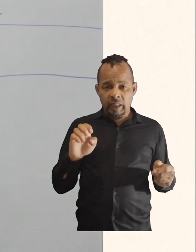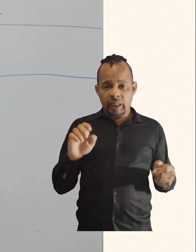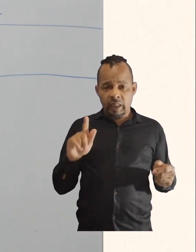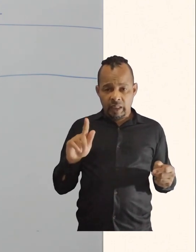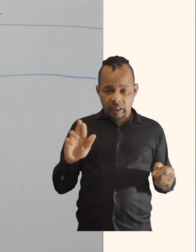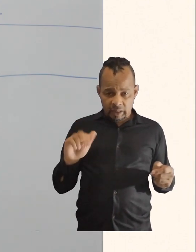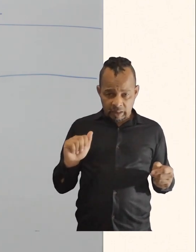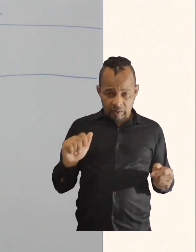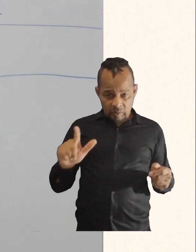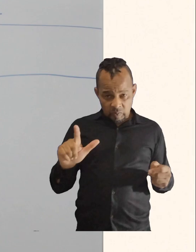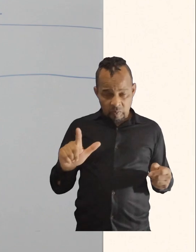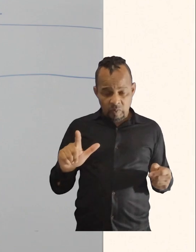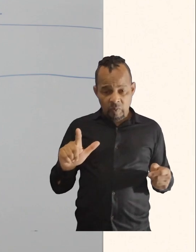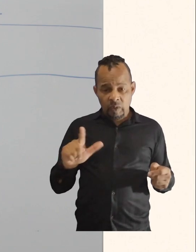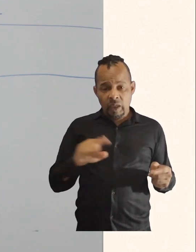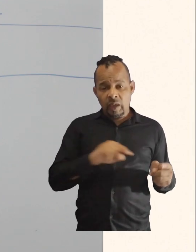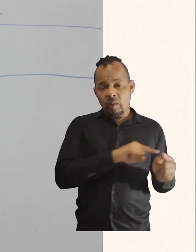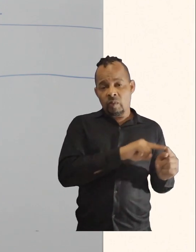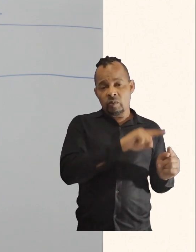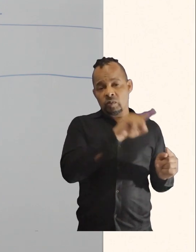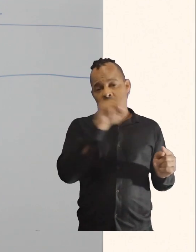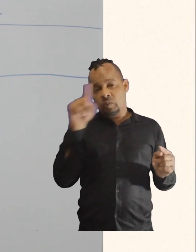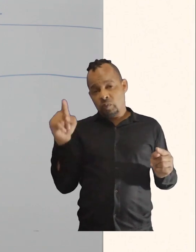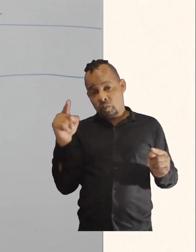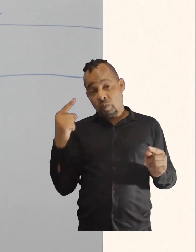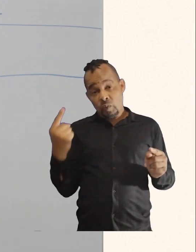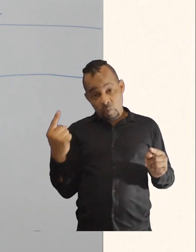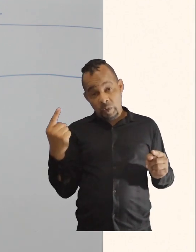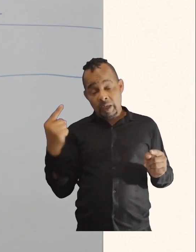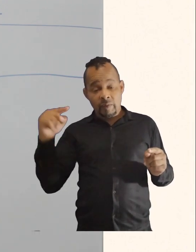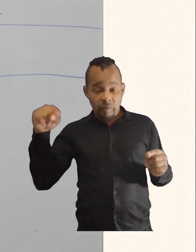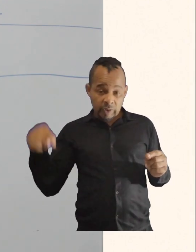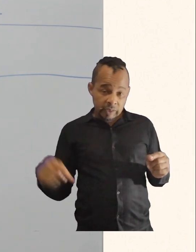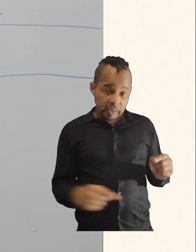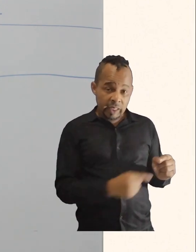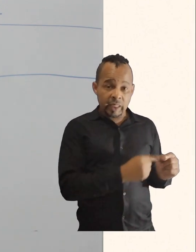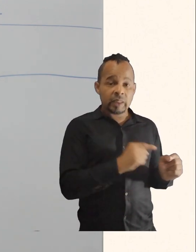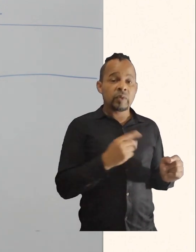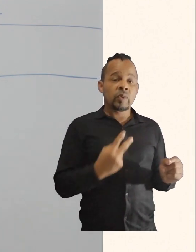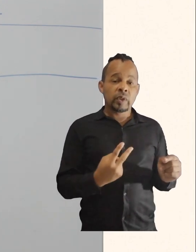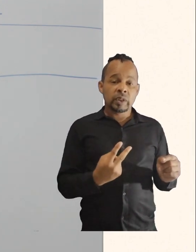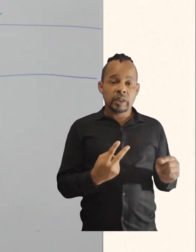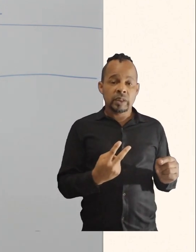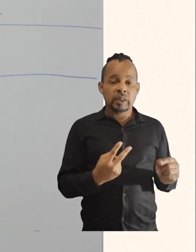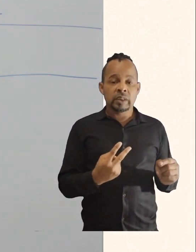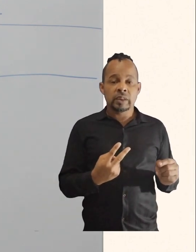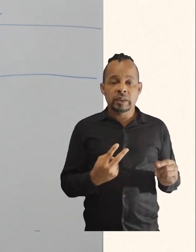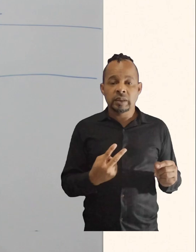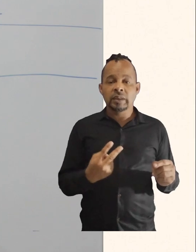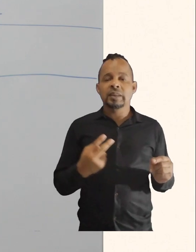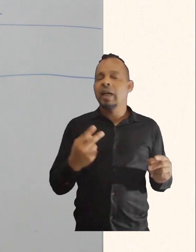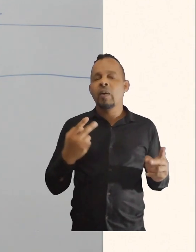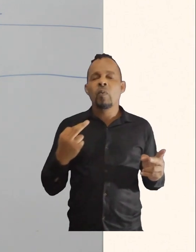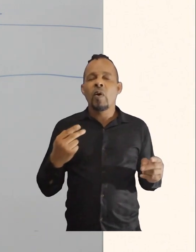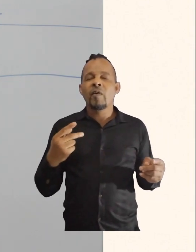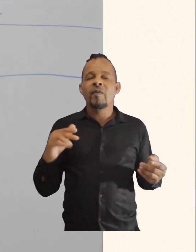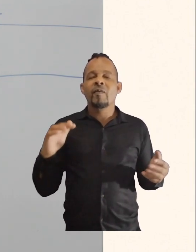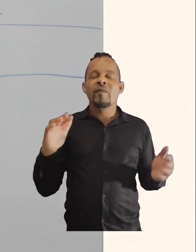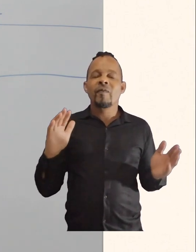curva 1 e voltasse pela curva C2. Ou seja, isso aqui nada mais é que uma